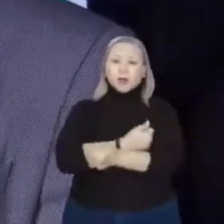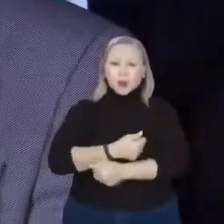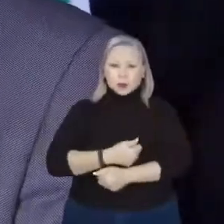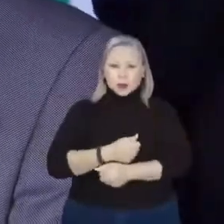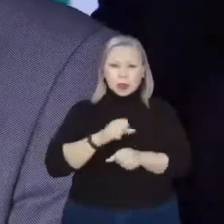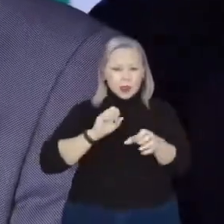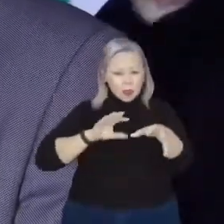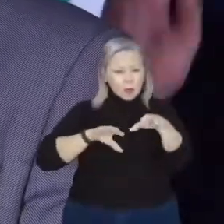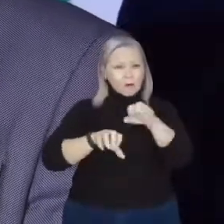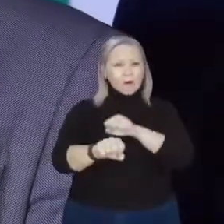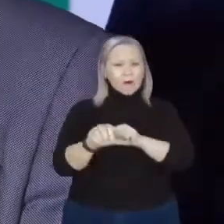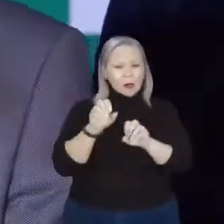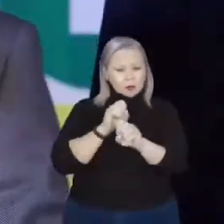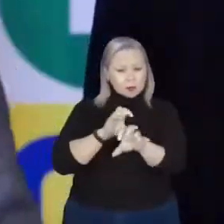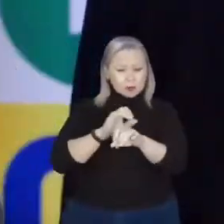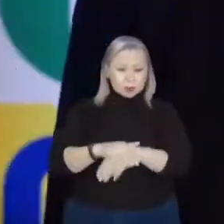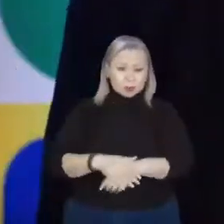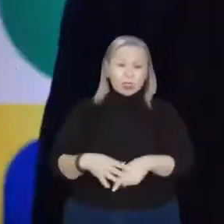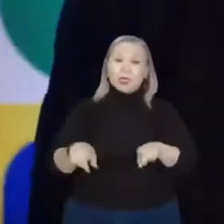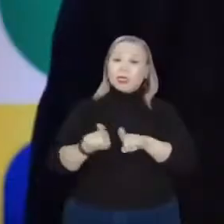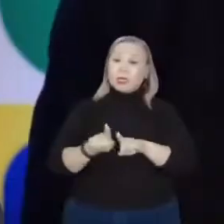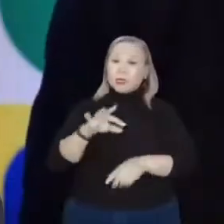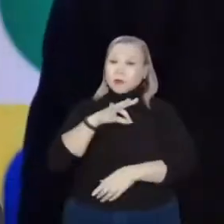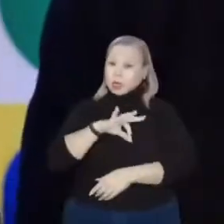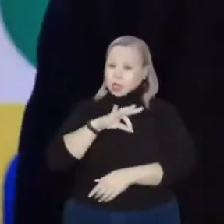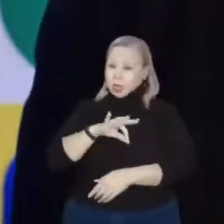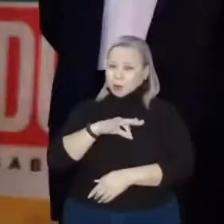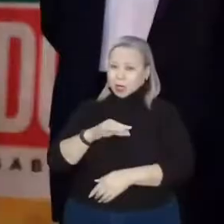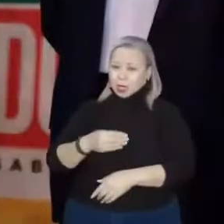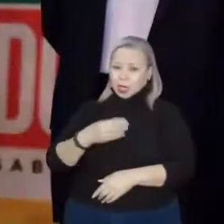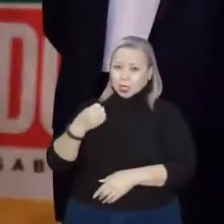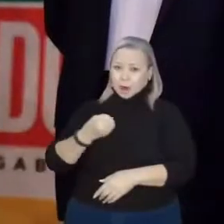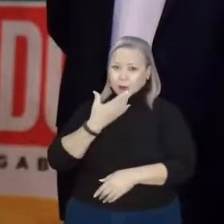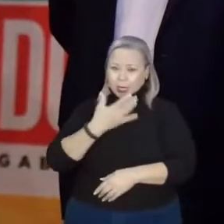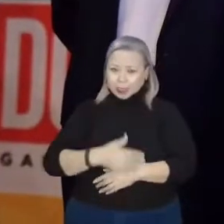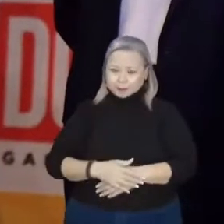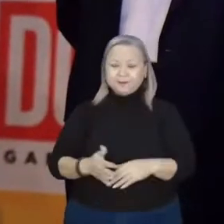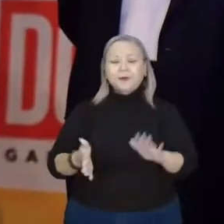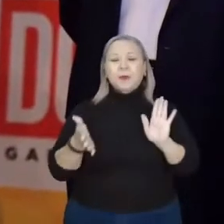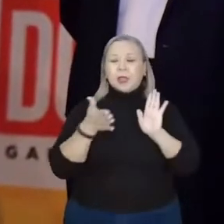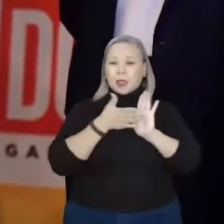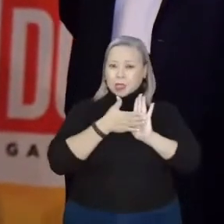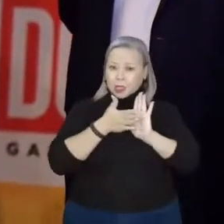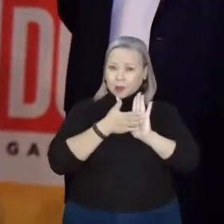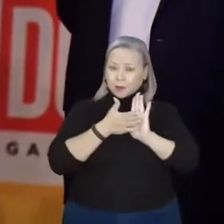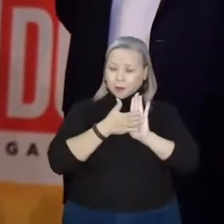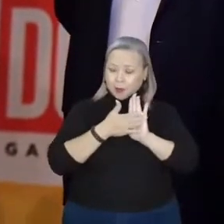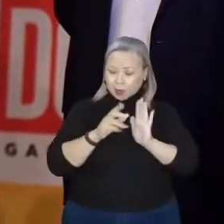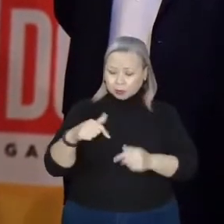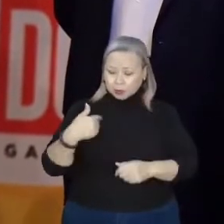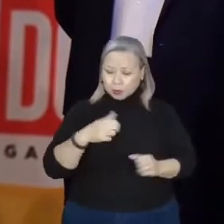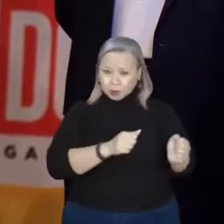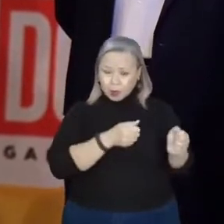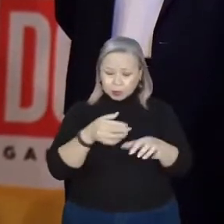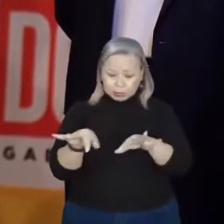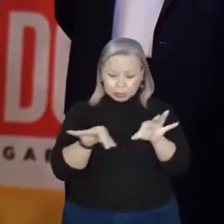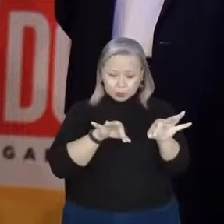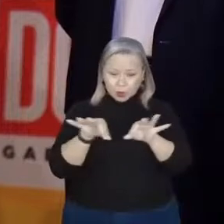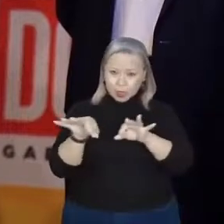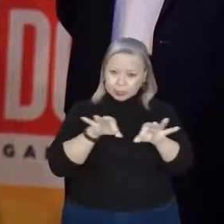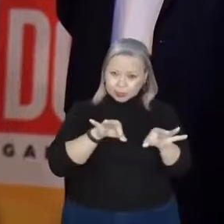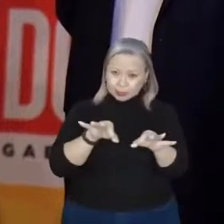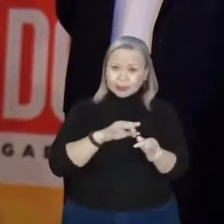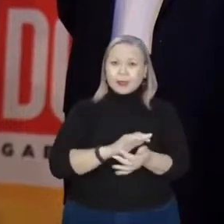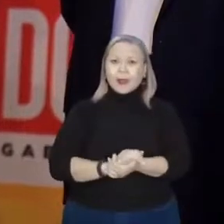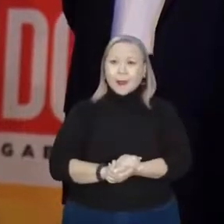eu diria, até bem remunerada. Então, isso vai estar na pauta para que a gente possa construir.